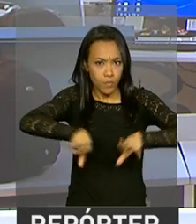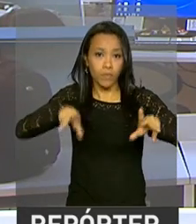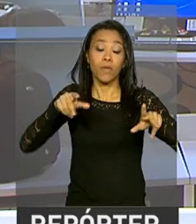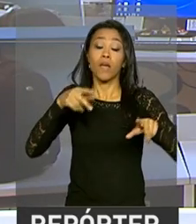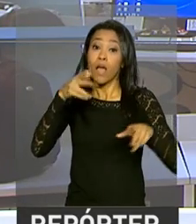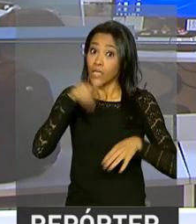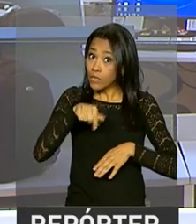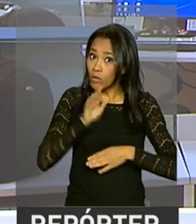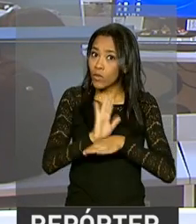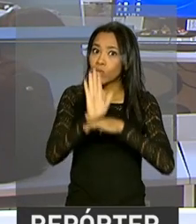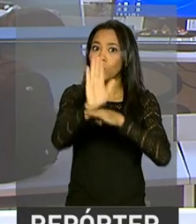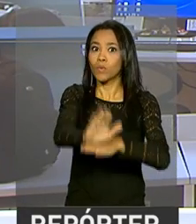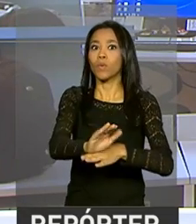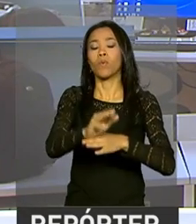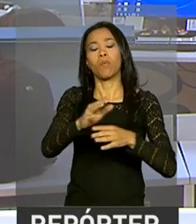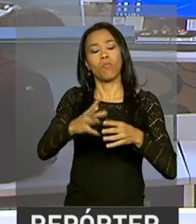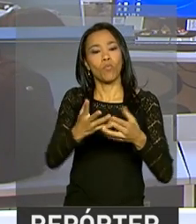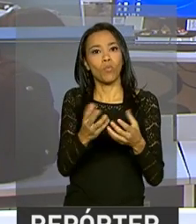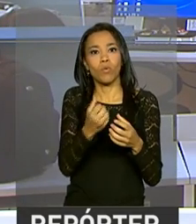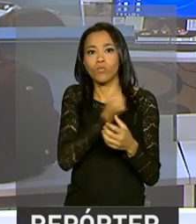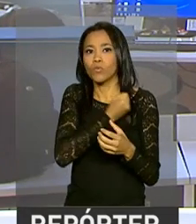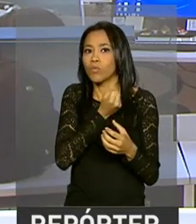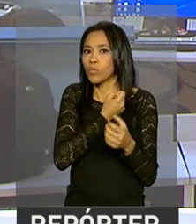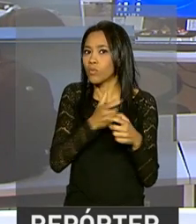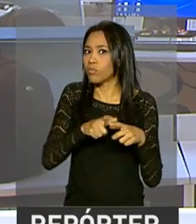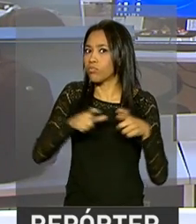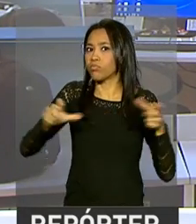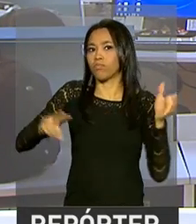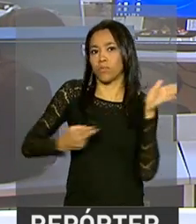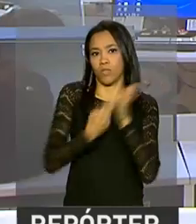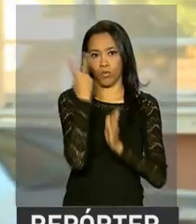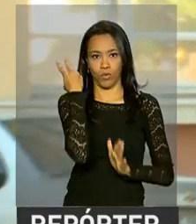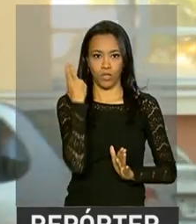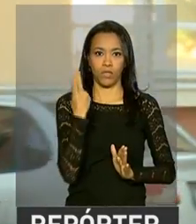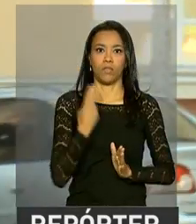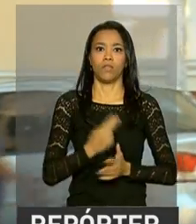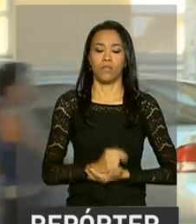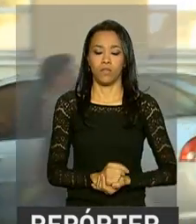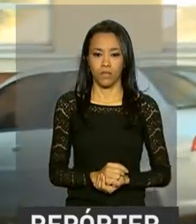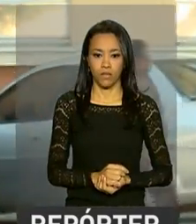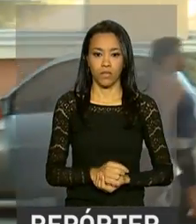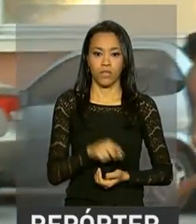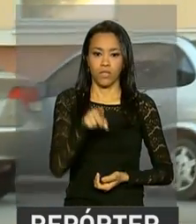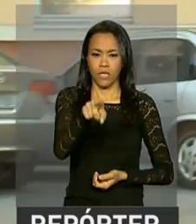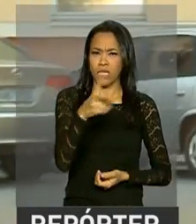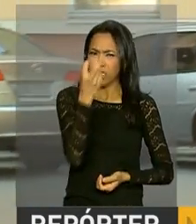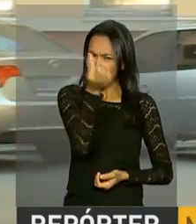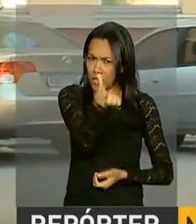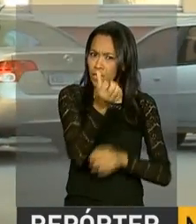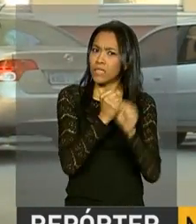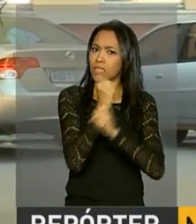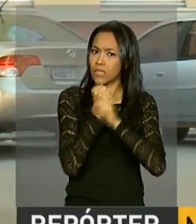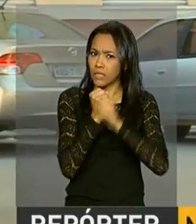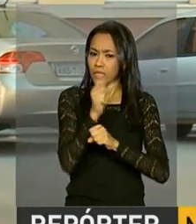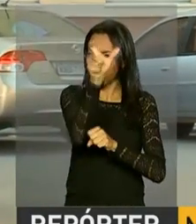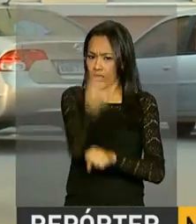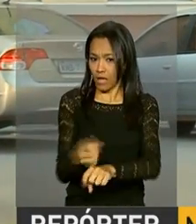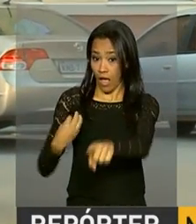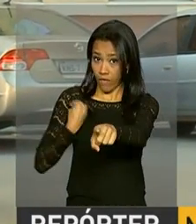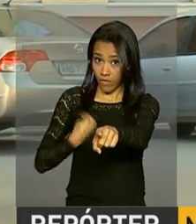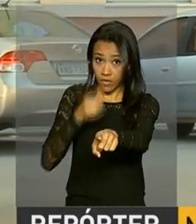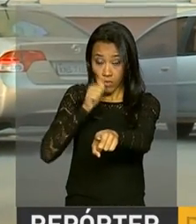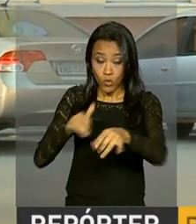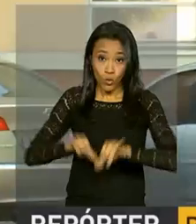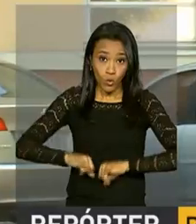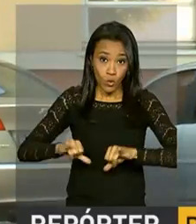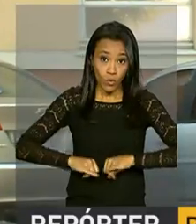ajudou a ampliar o número de cirurgias. Durante 6 anos, a vida de Patrícia, que